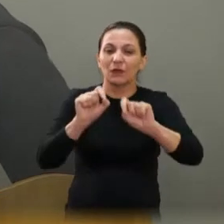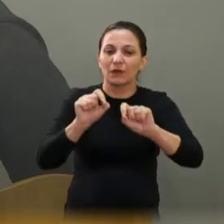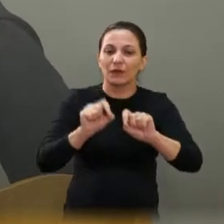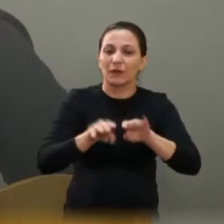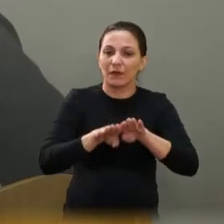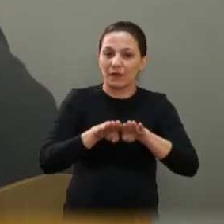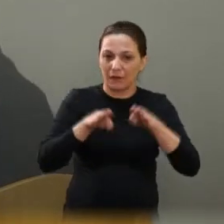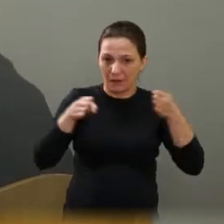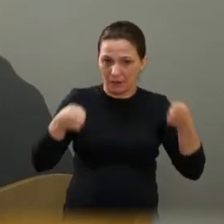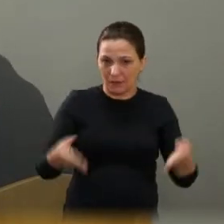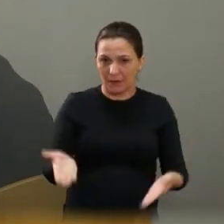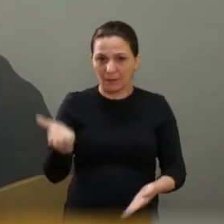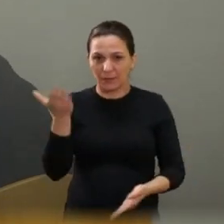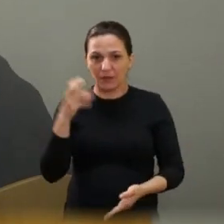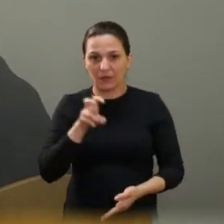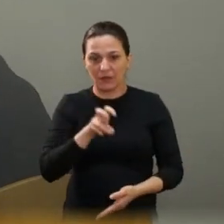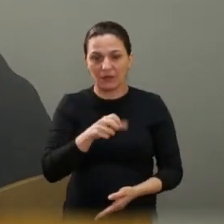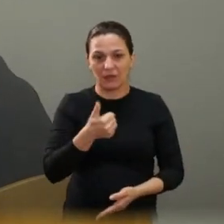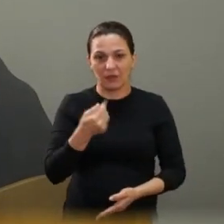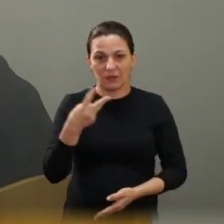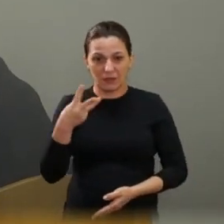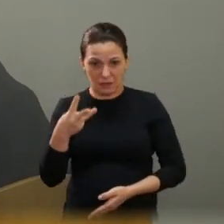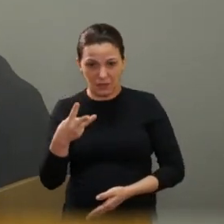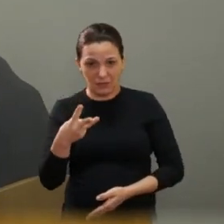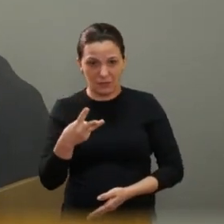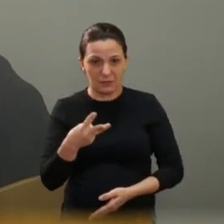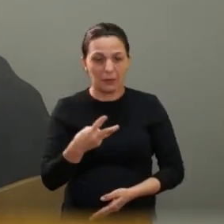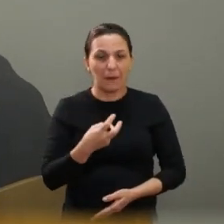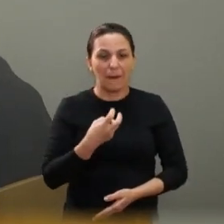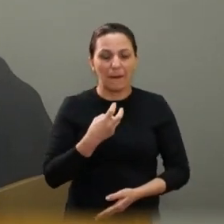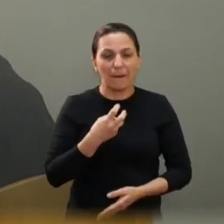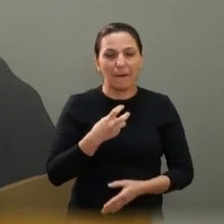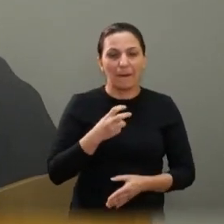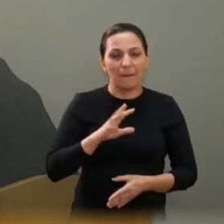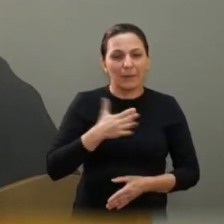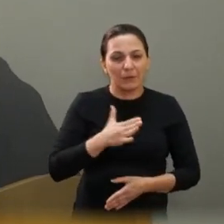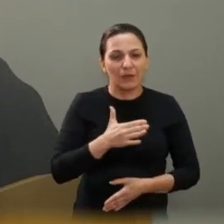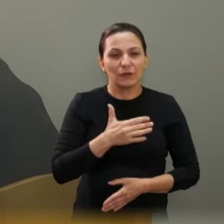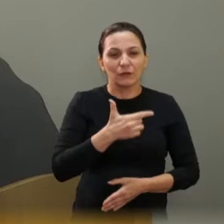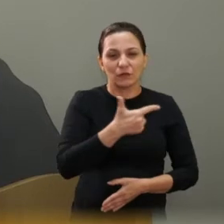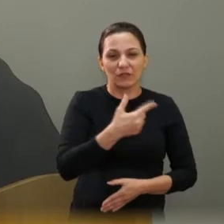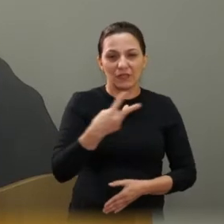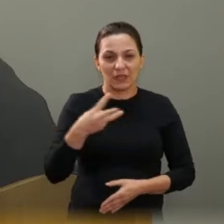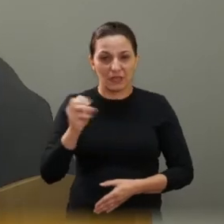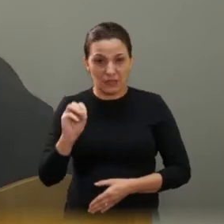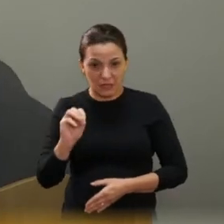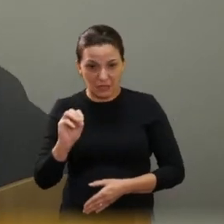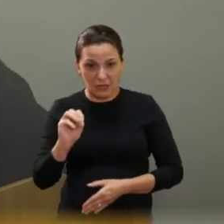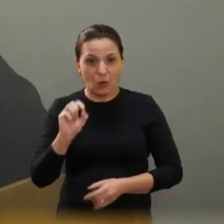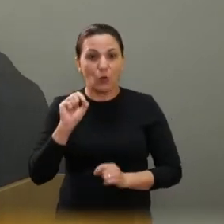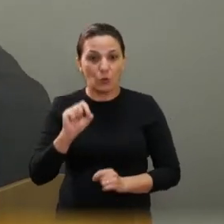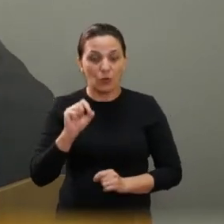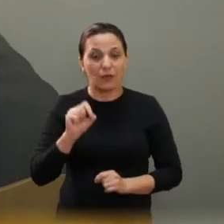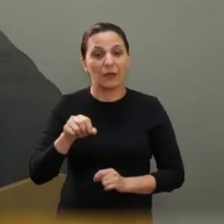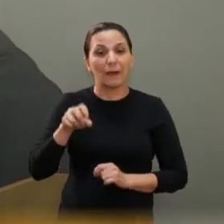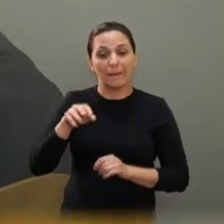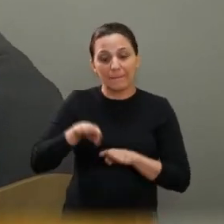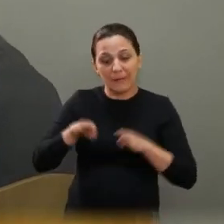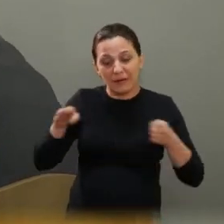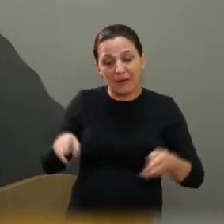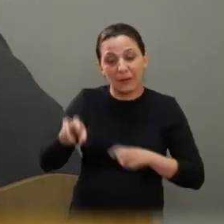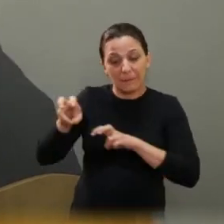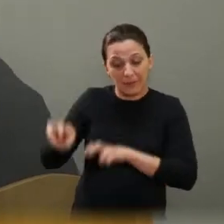da bancada passada que estava lá de 513 deputados praticamente 227 230 deputados são que da bancada ruralista